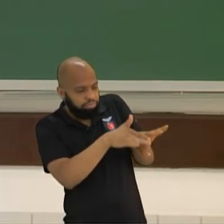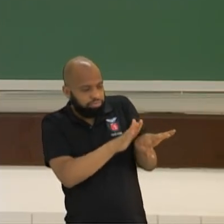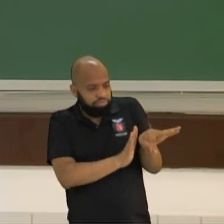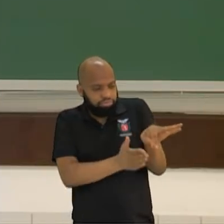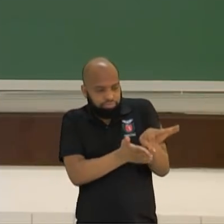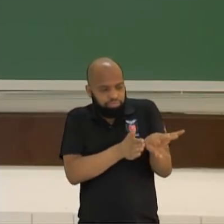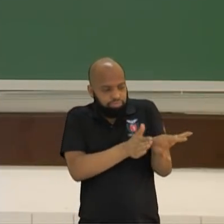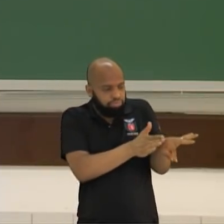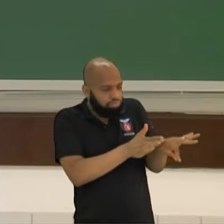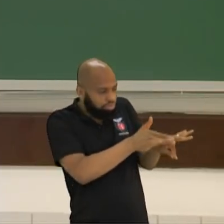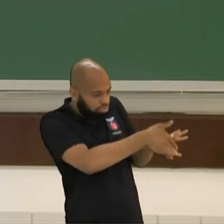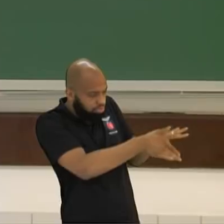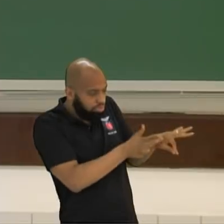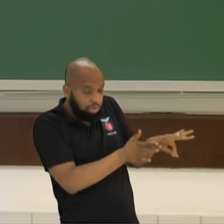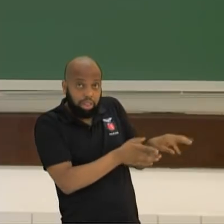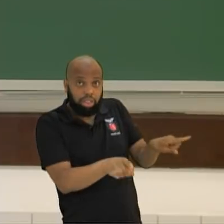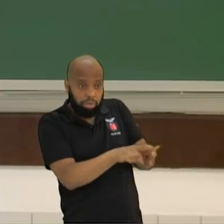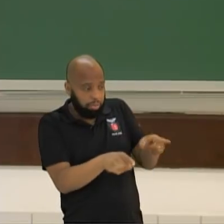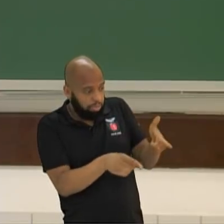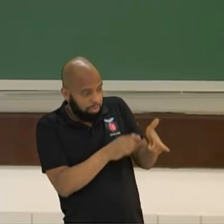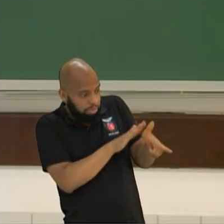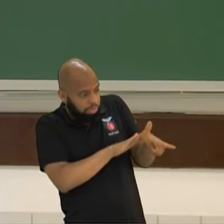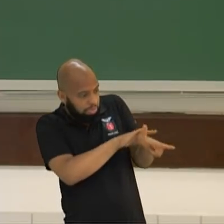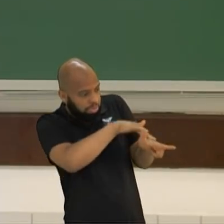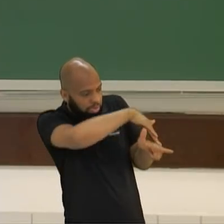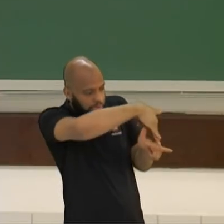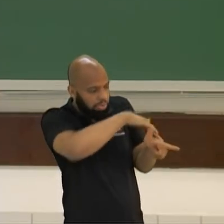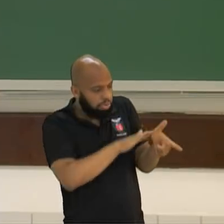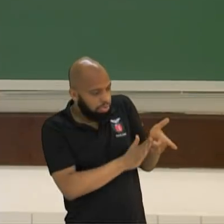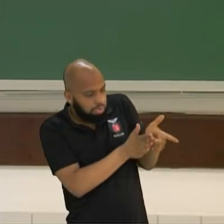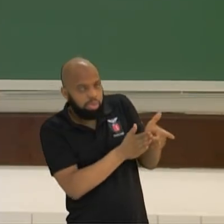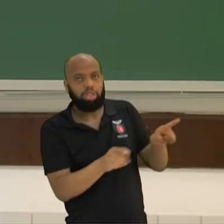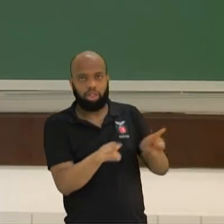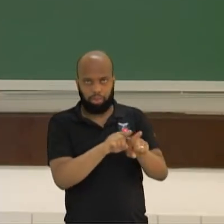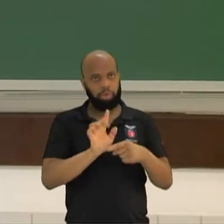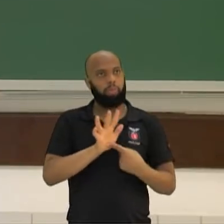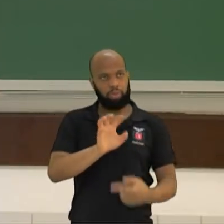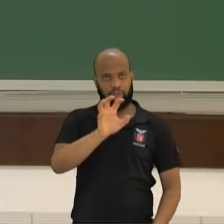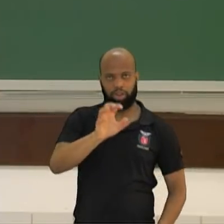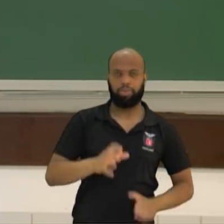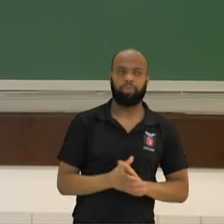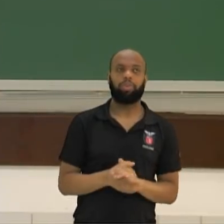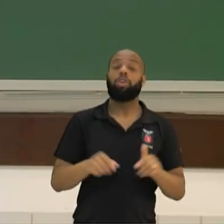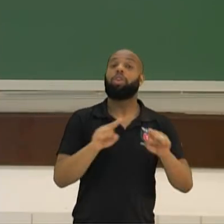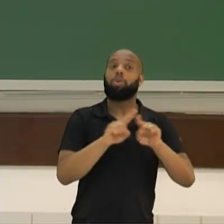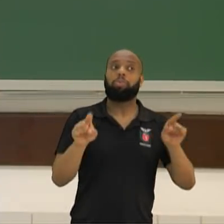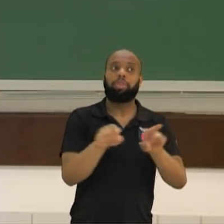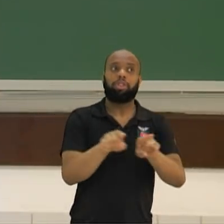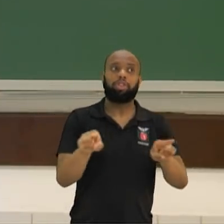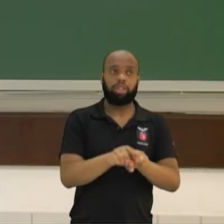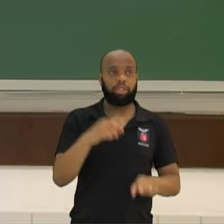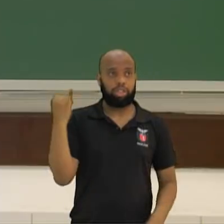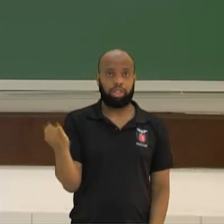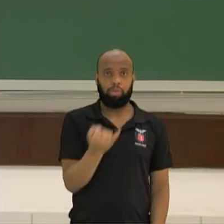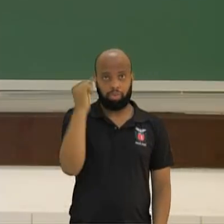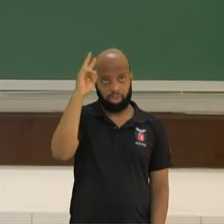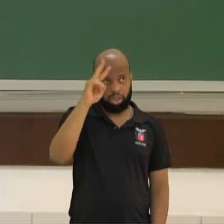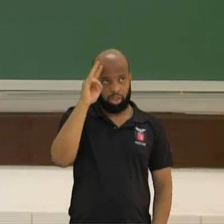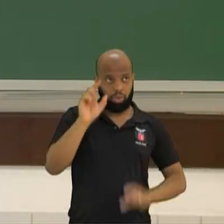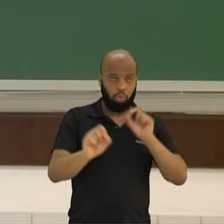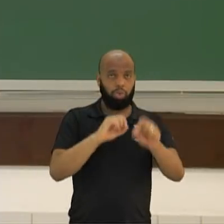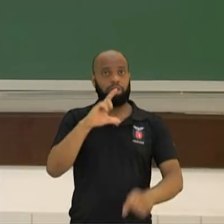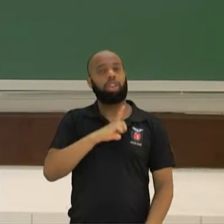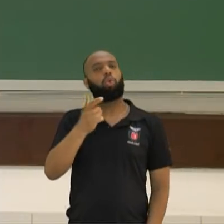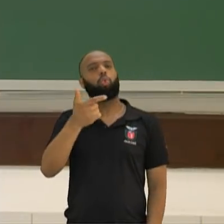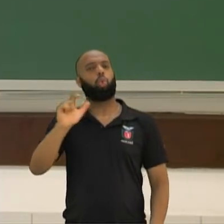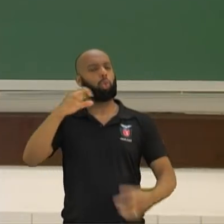genitália, podem acontecer essas lesões. Esses são os primeiros indicativos. Mas, claro, vale lembrar também que existem